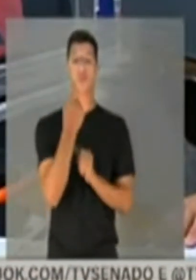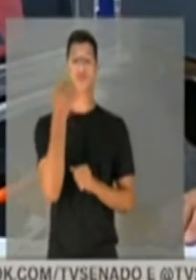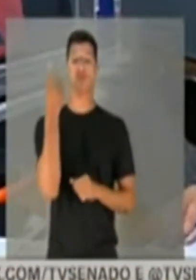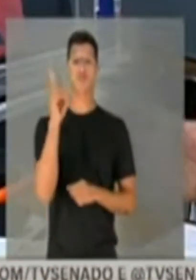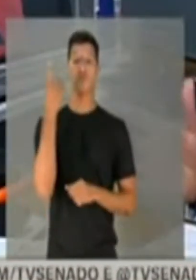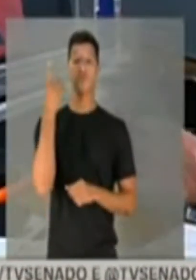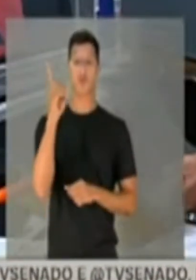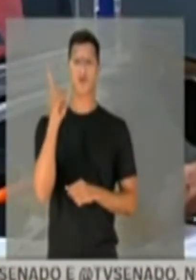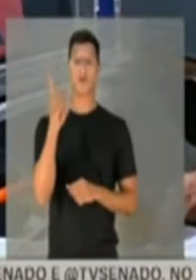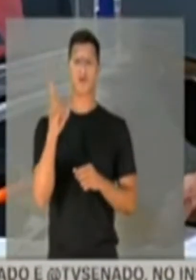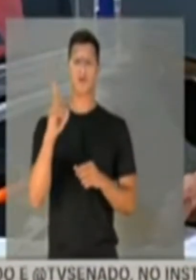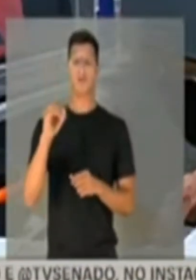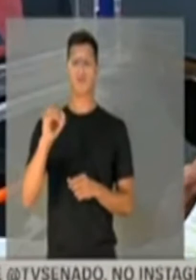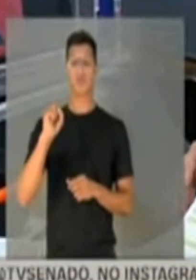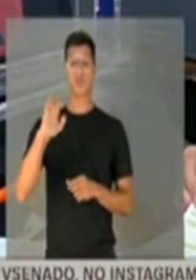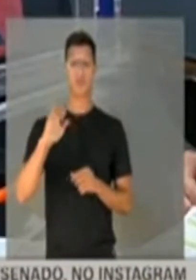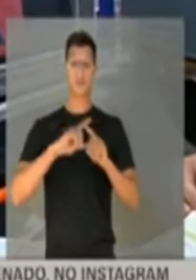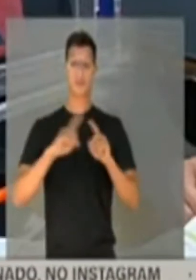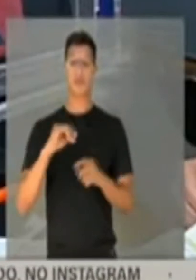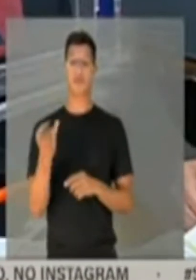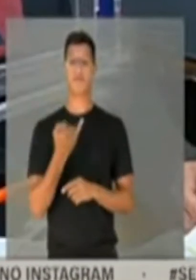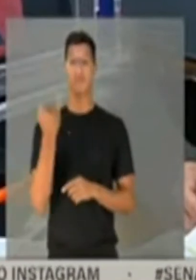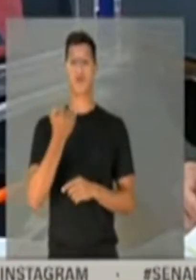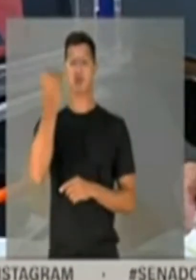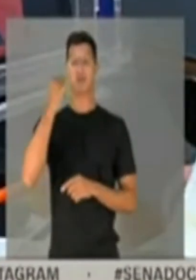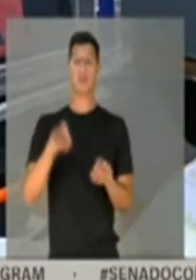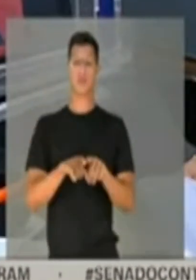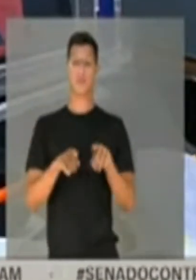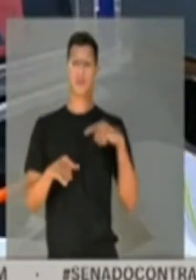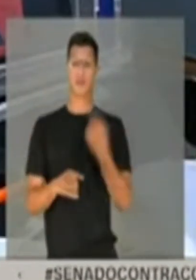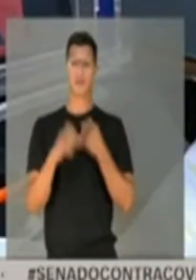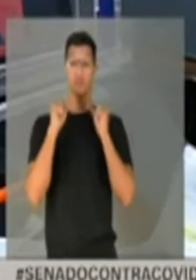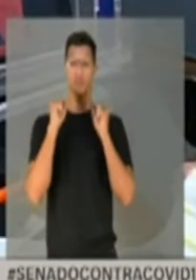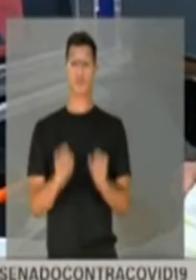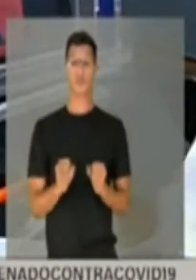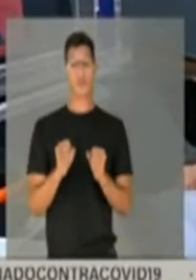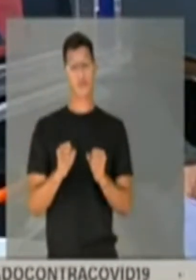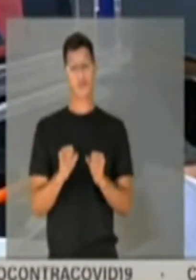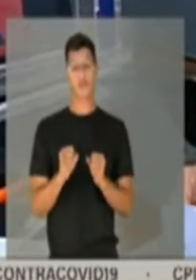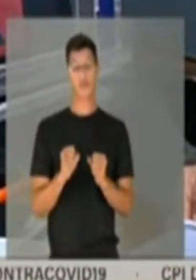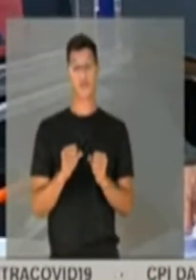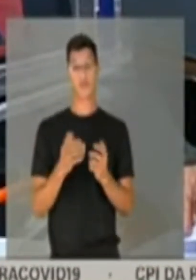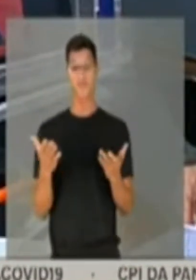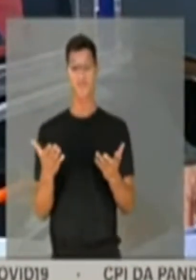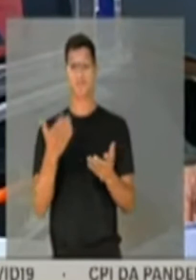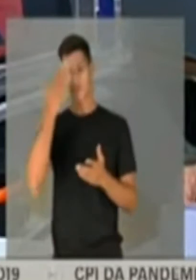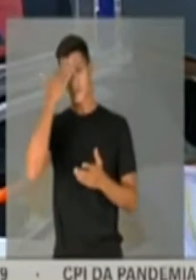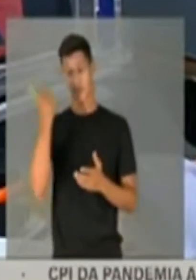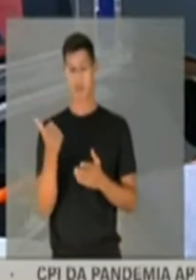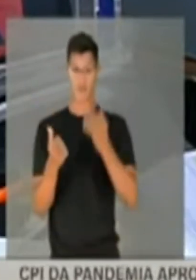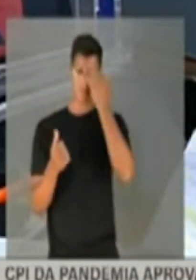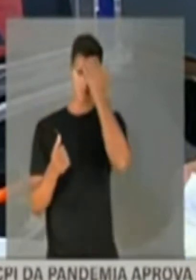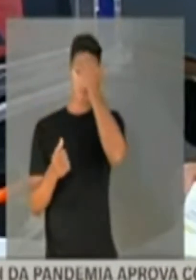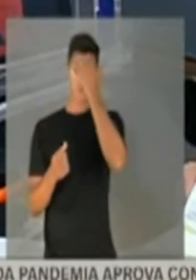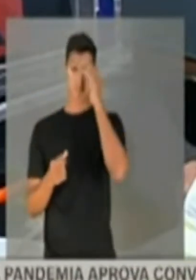$1 por dose? Mas seria importante também que nós pudéssemos saber.